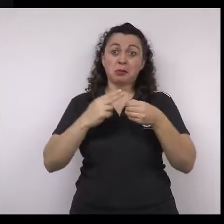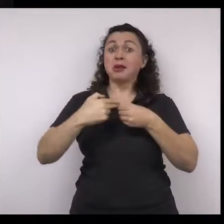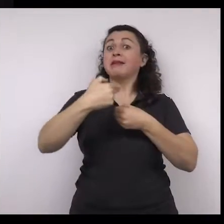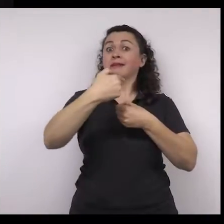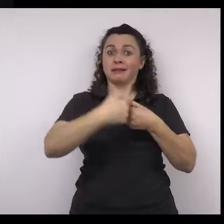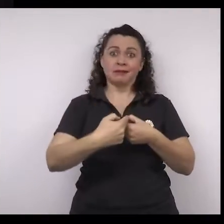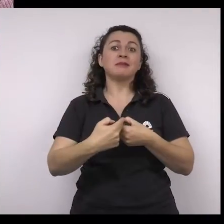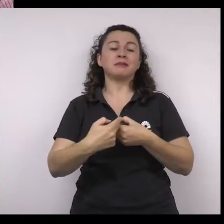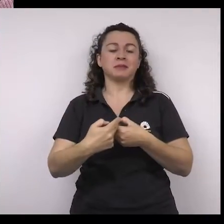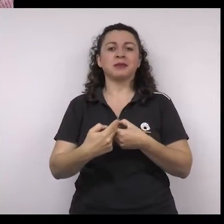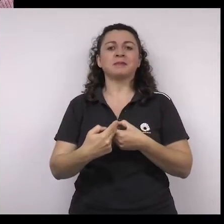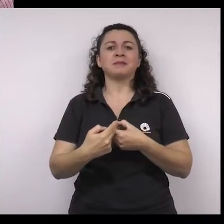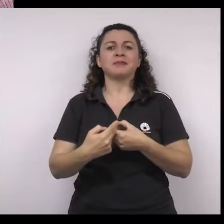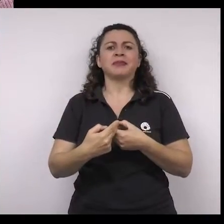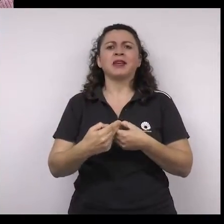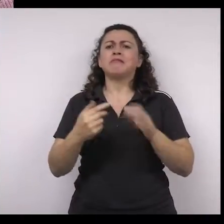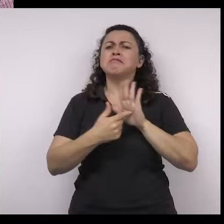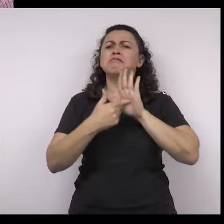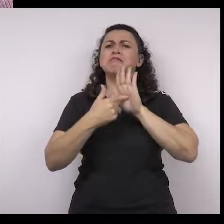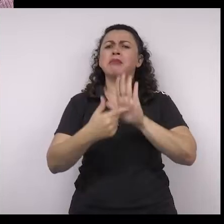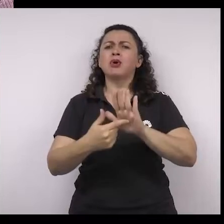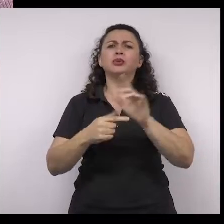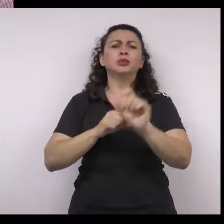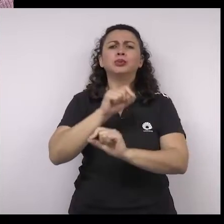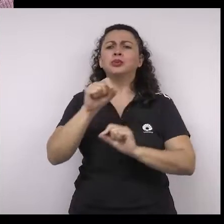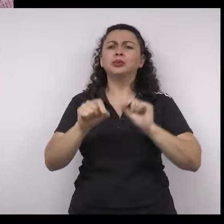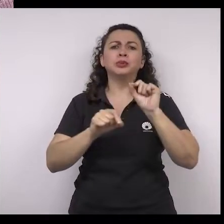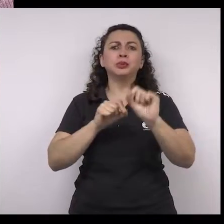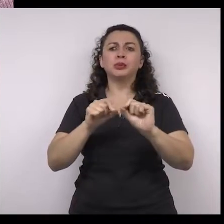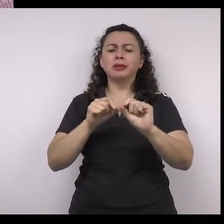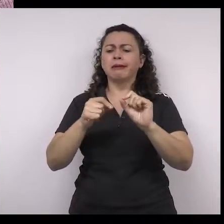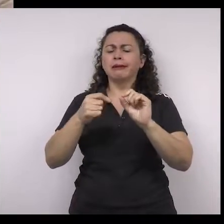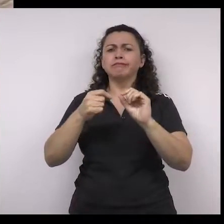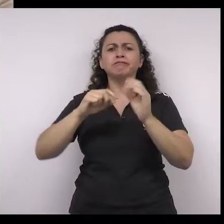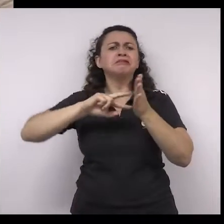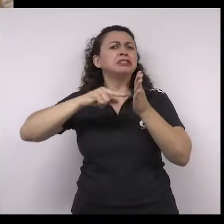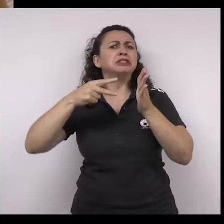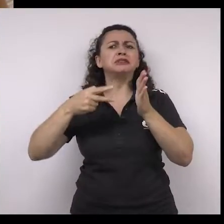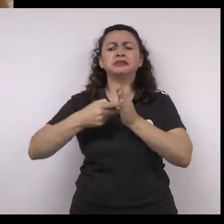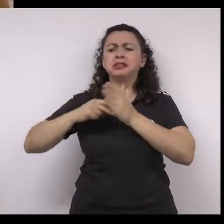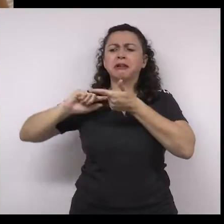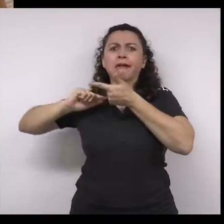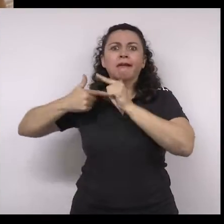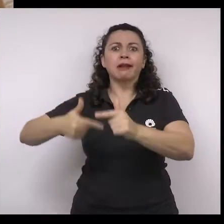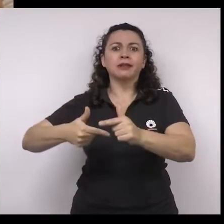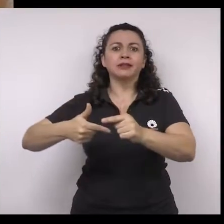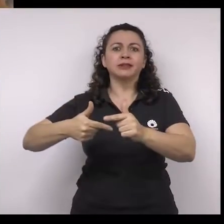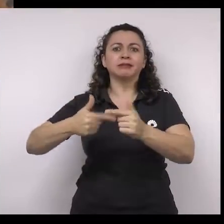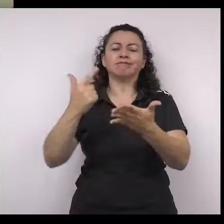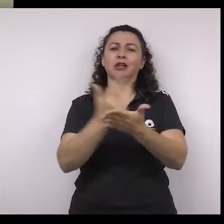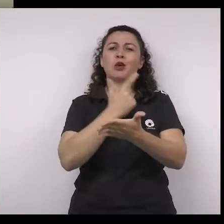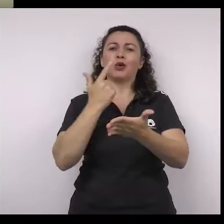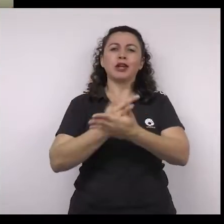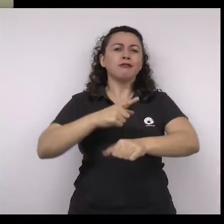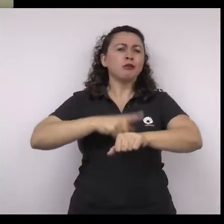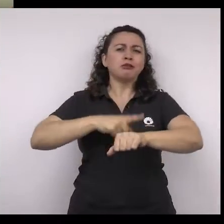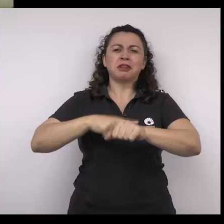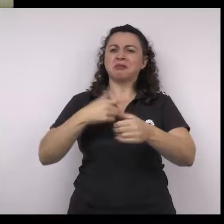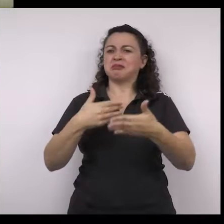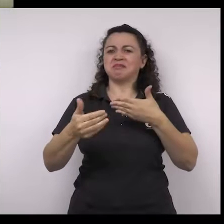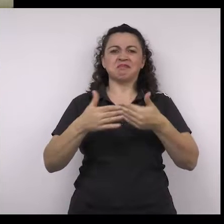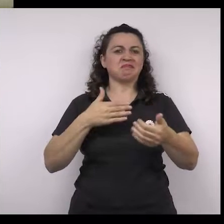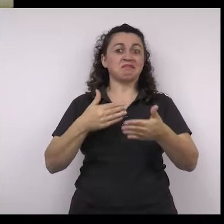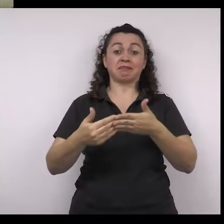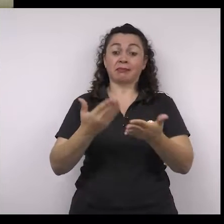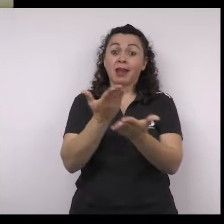Superior da Unicamp, mostra que uma das qualidades das obras clássicas é não ficarem presas no tempo. Durante as